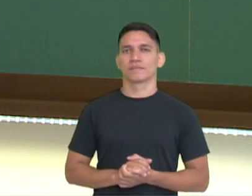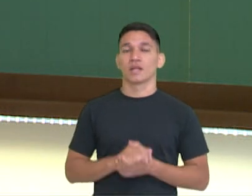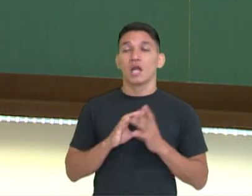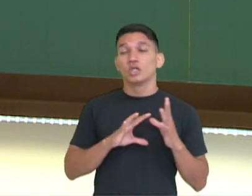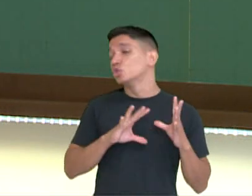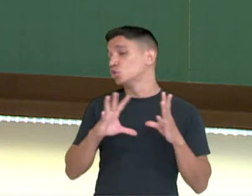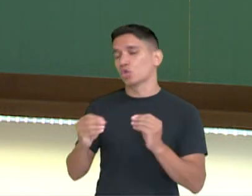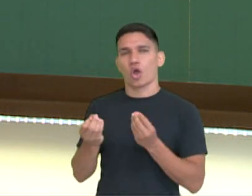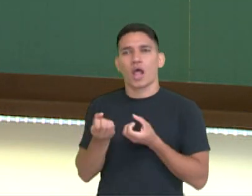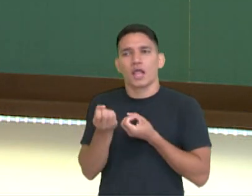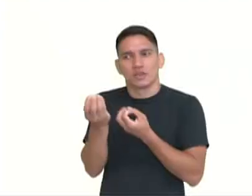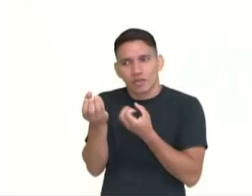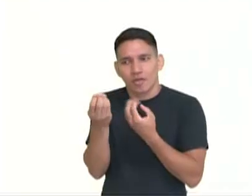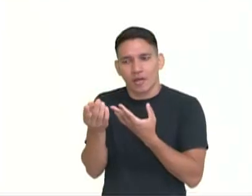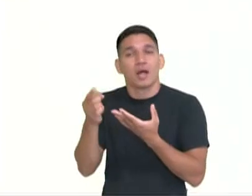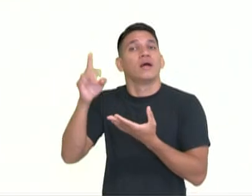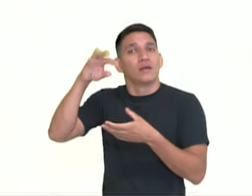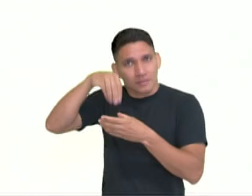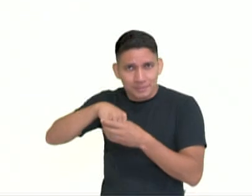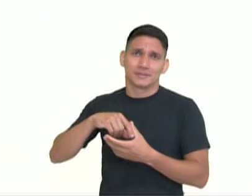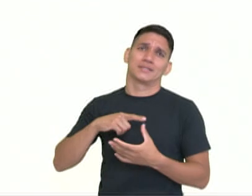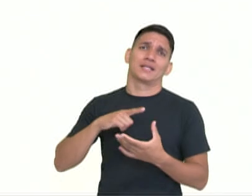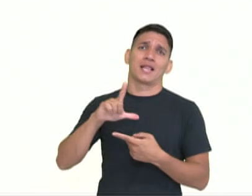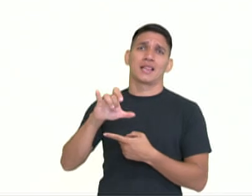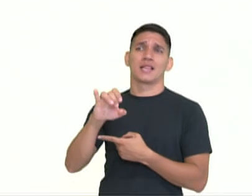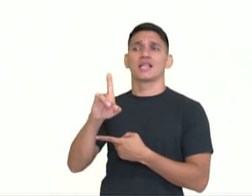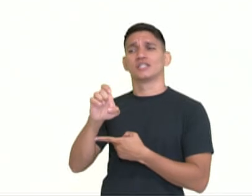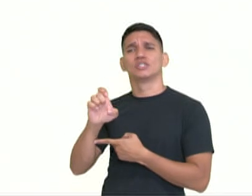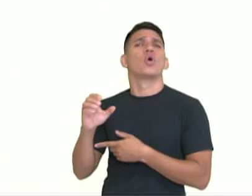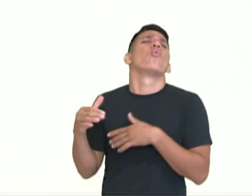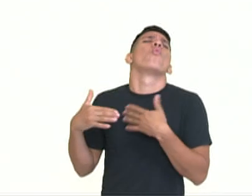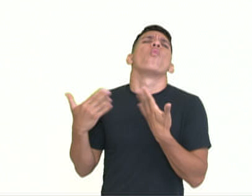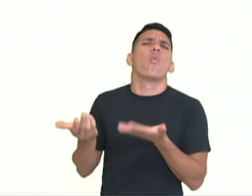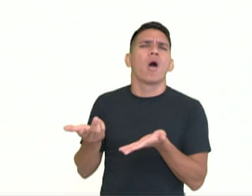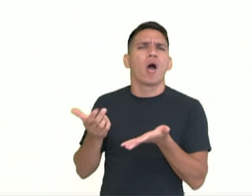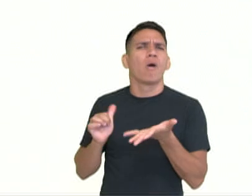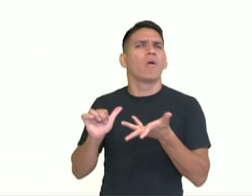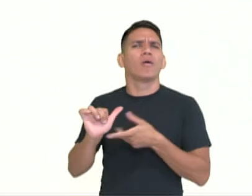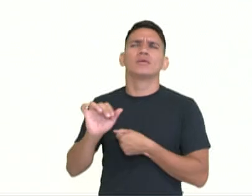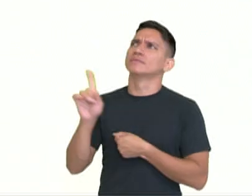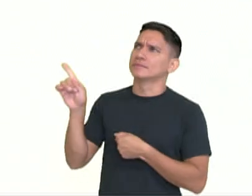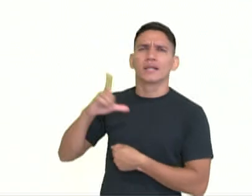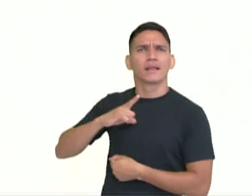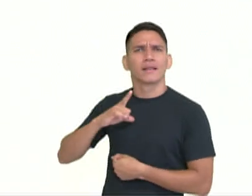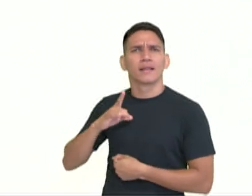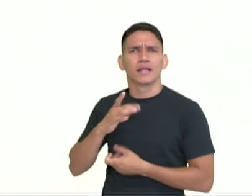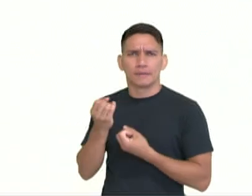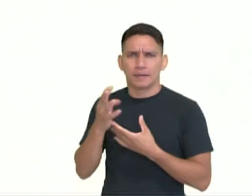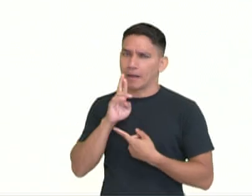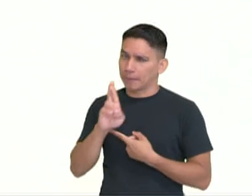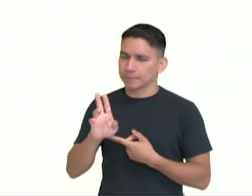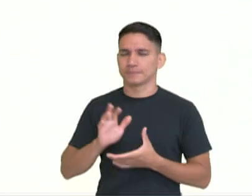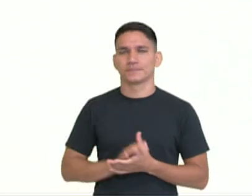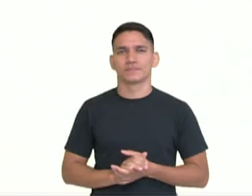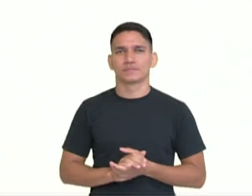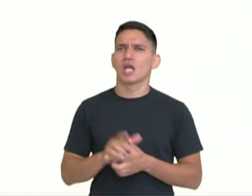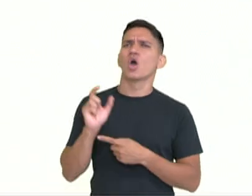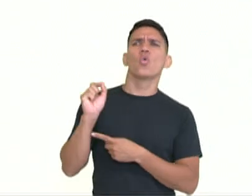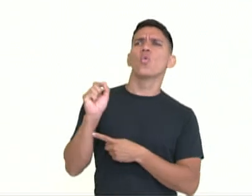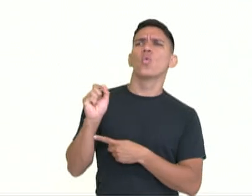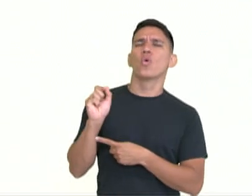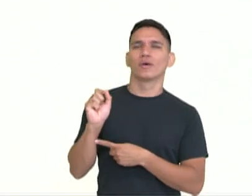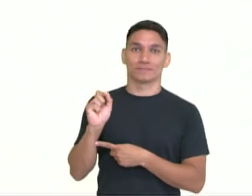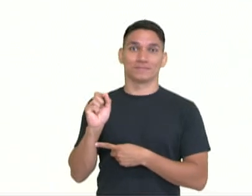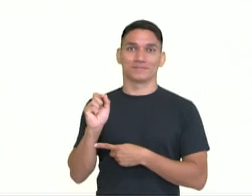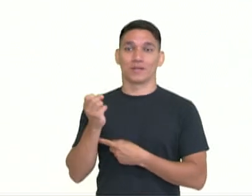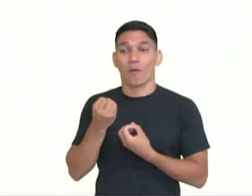Toda notícia traz um lead. Qual o lead da notícia lida? Então, vamos ver como que ficou a resposta. O que? Os